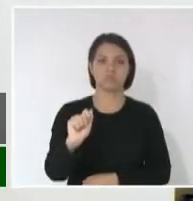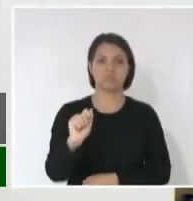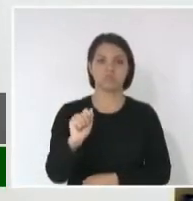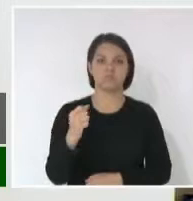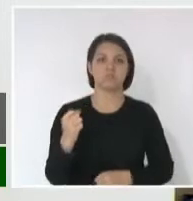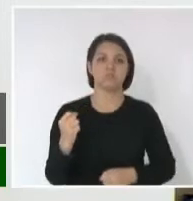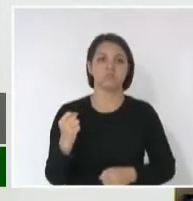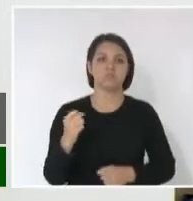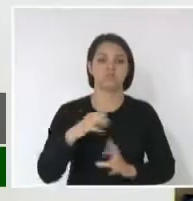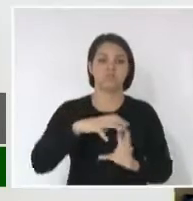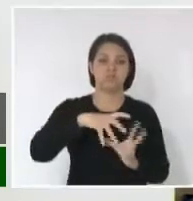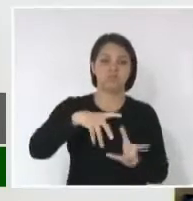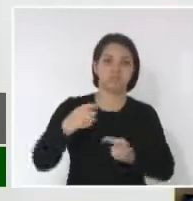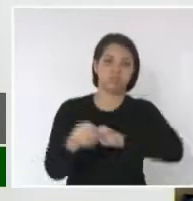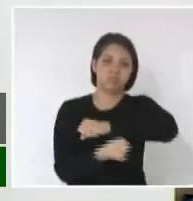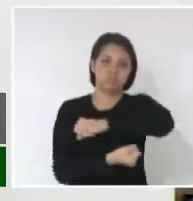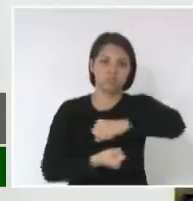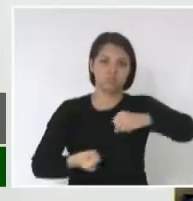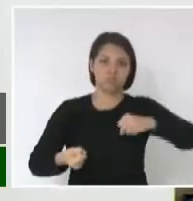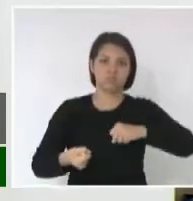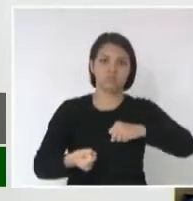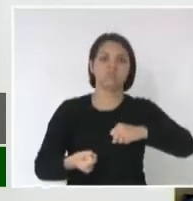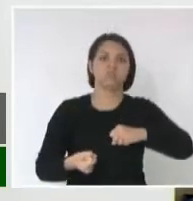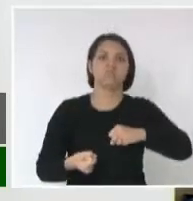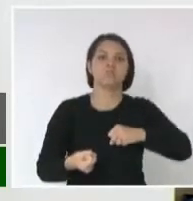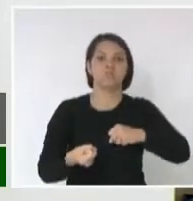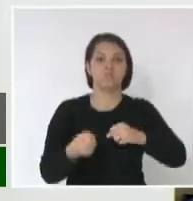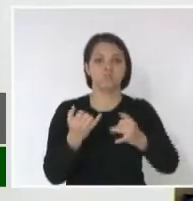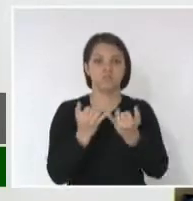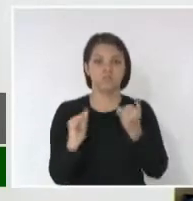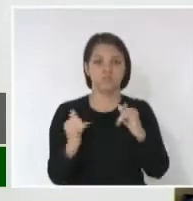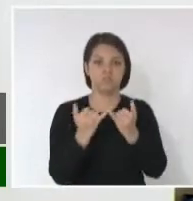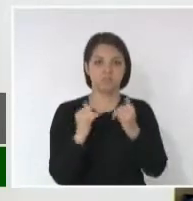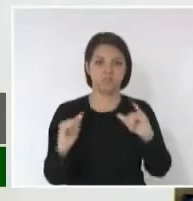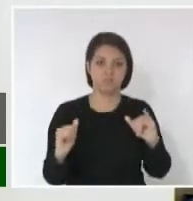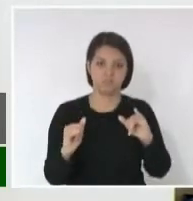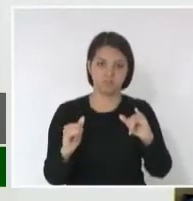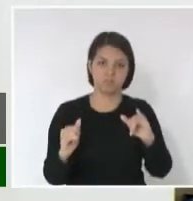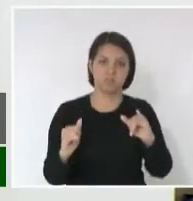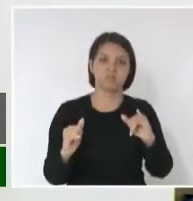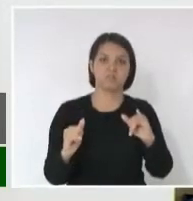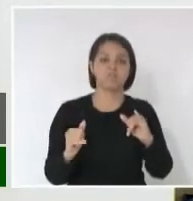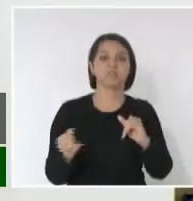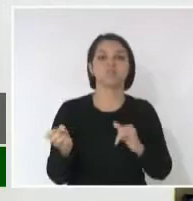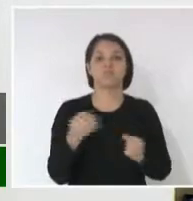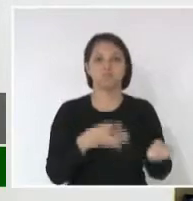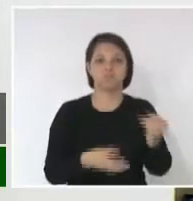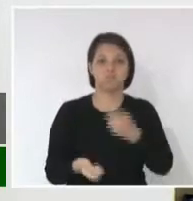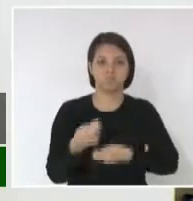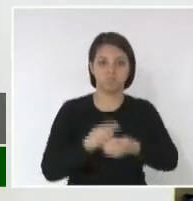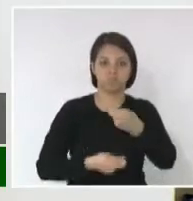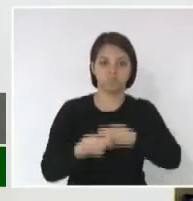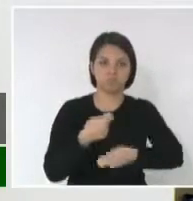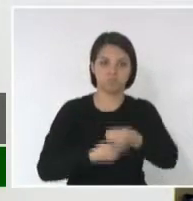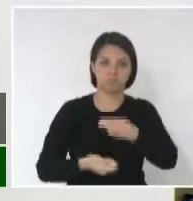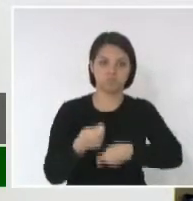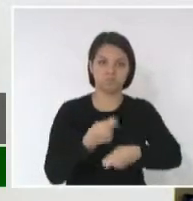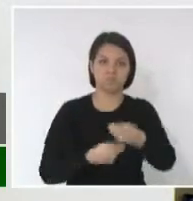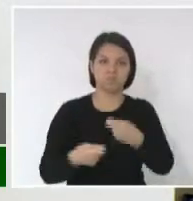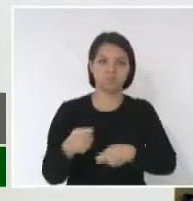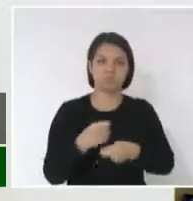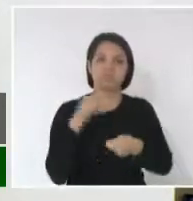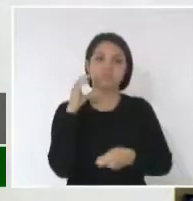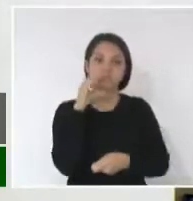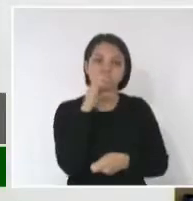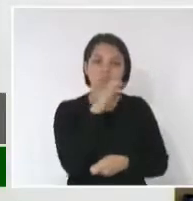sustentabilidade é a nossa energia, soluções inovadoras e econômicas para aquecimento de água ou